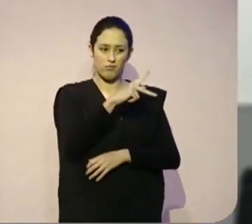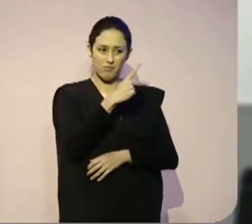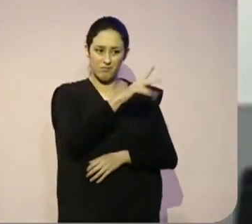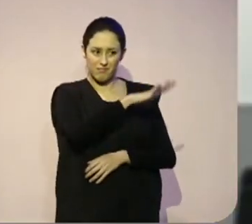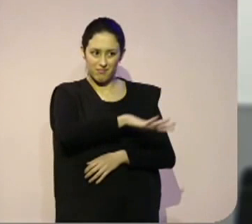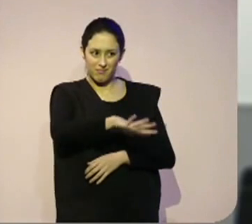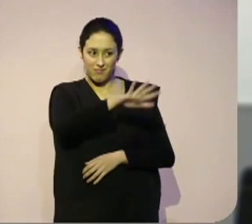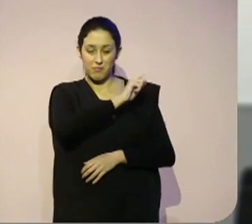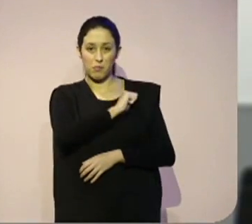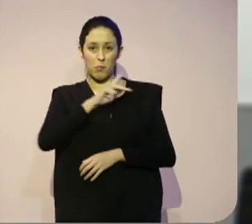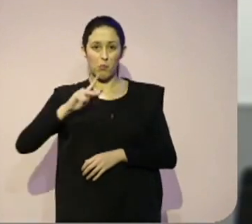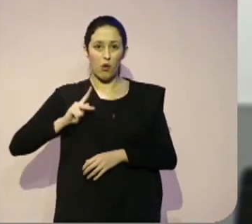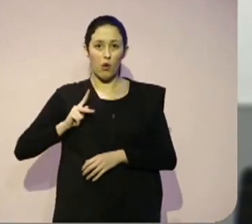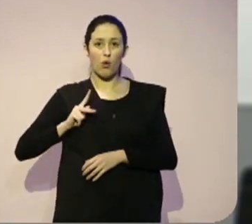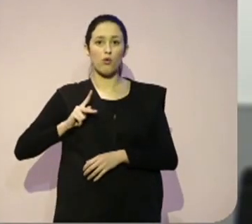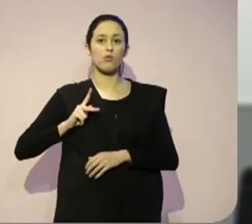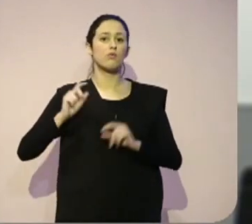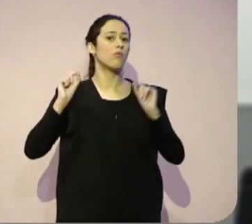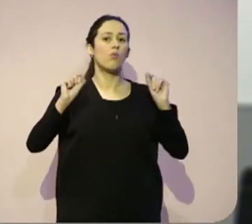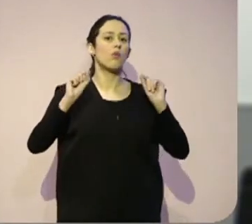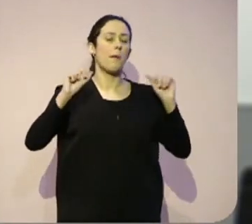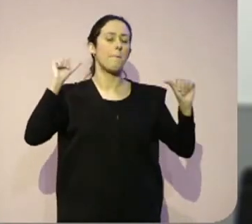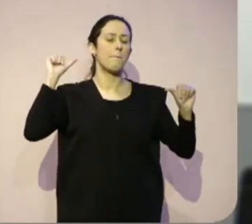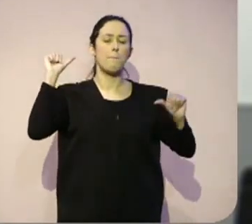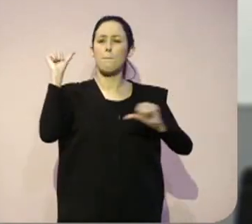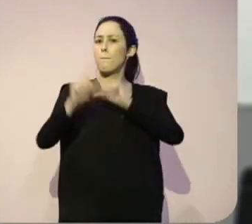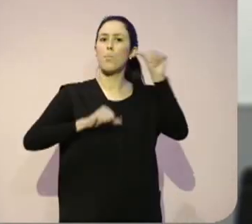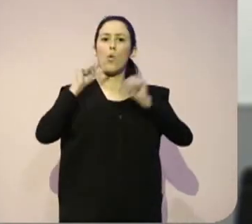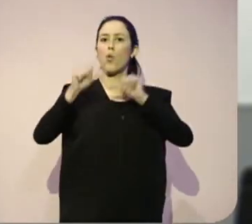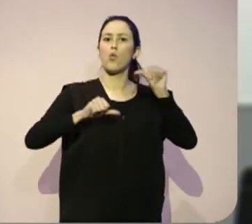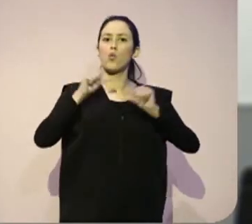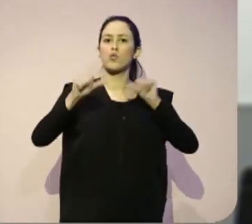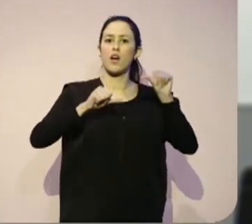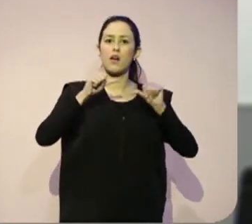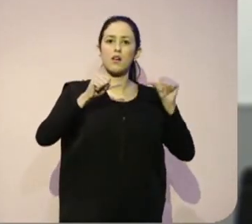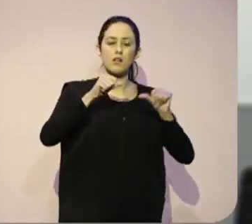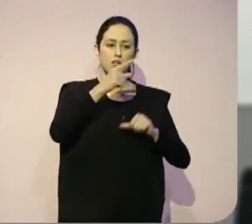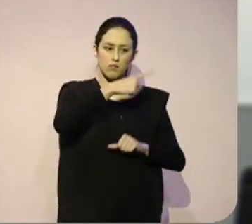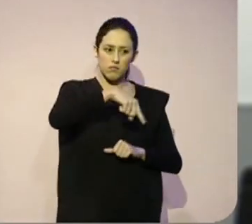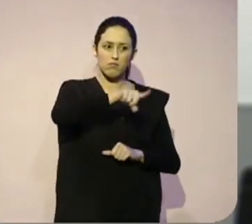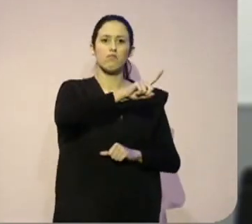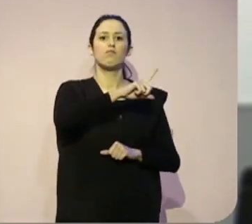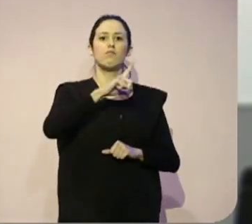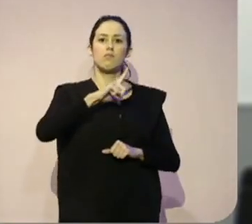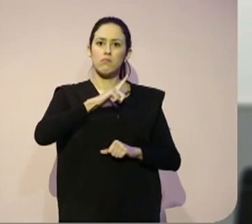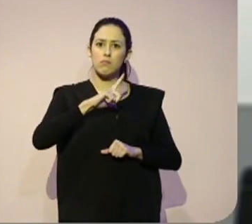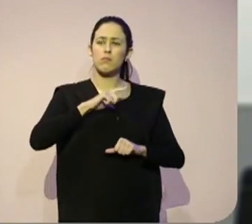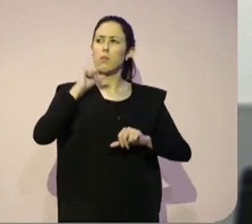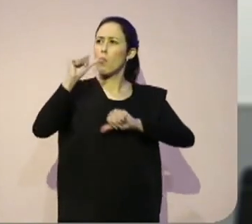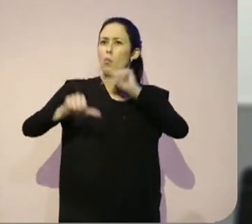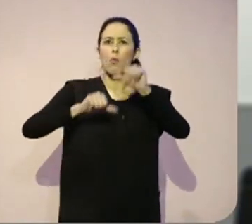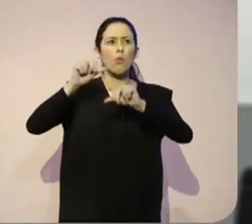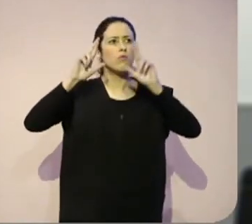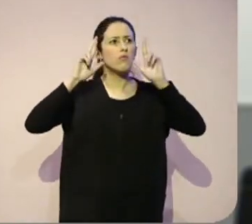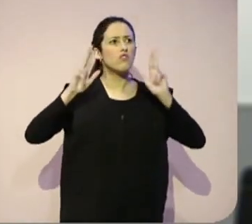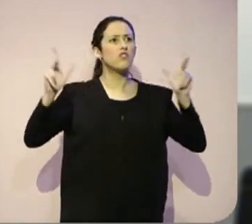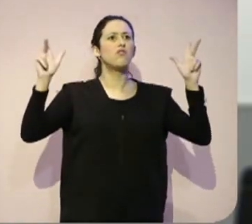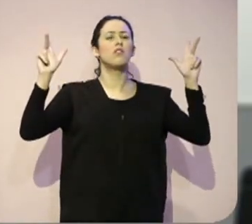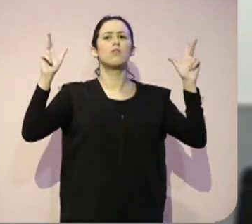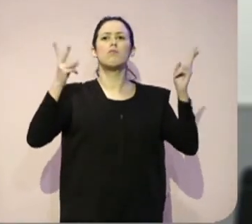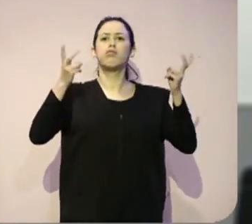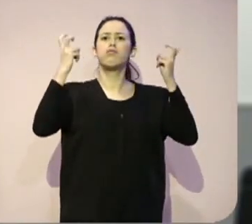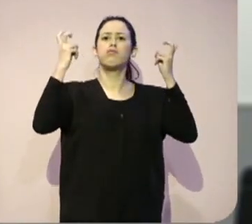vivendo está se transformando. O mundo em que eles estão inseridos está mudando